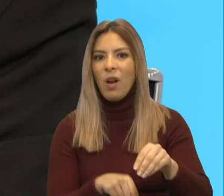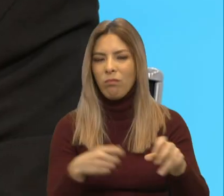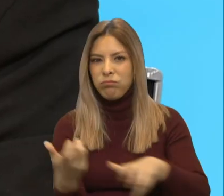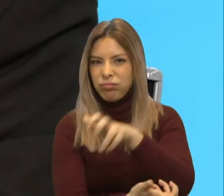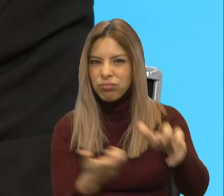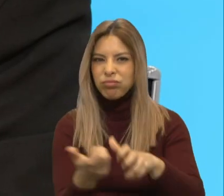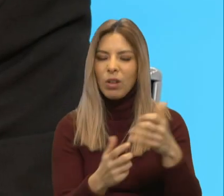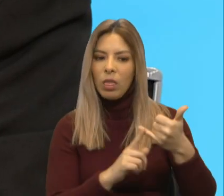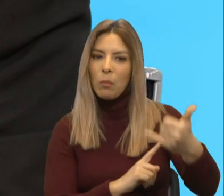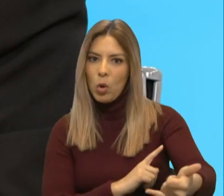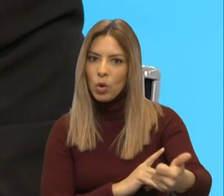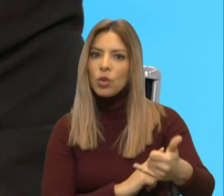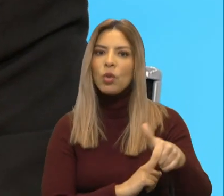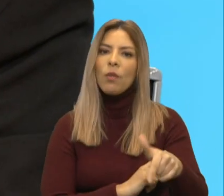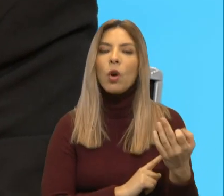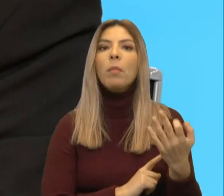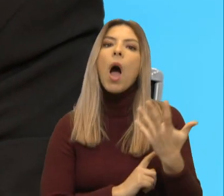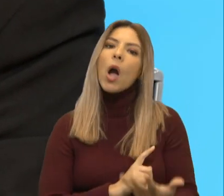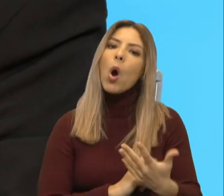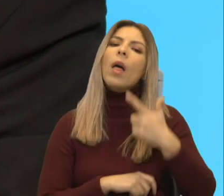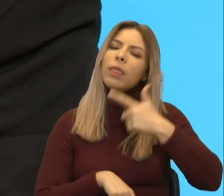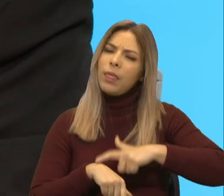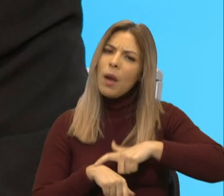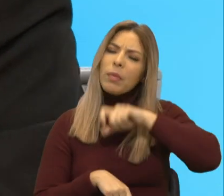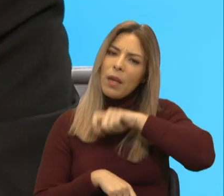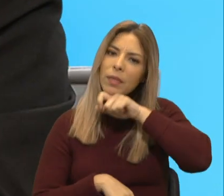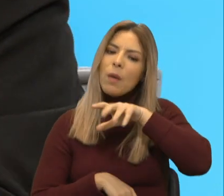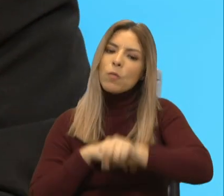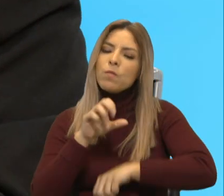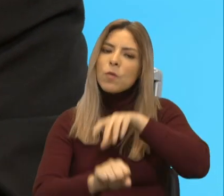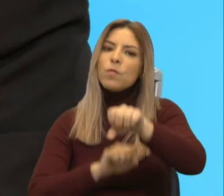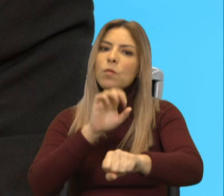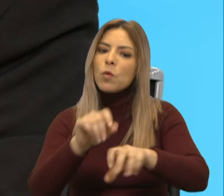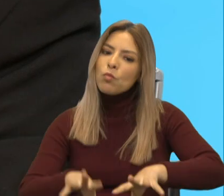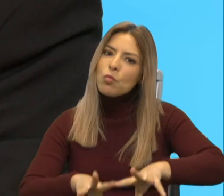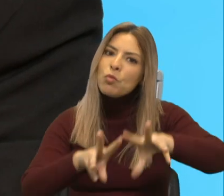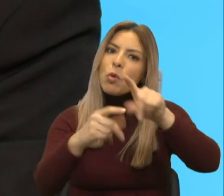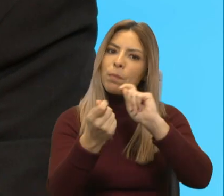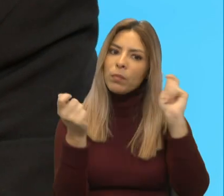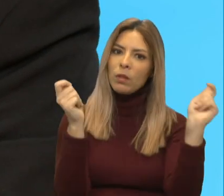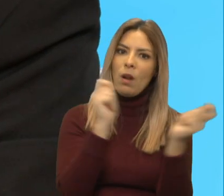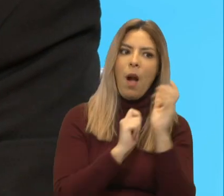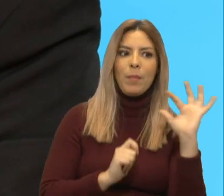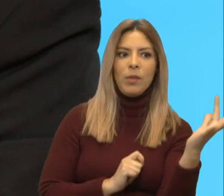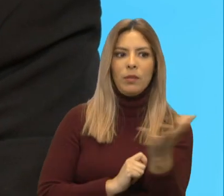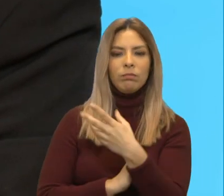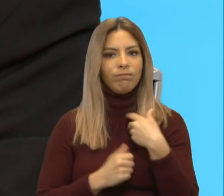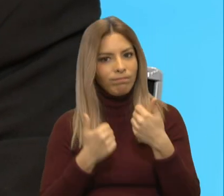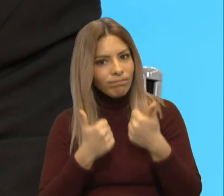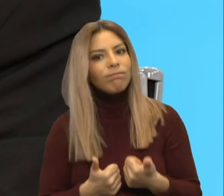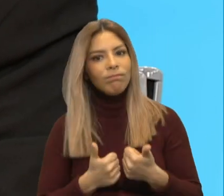tempo de recuperar e criar um ambiente de celebração e,